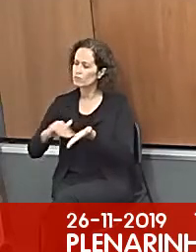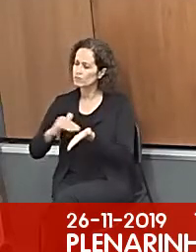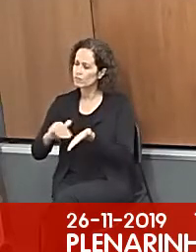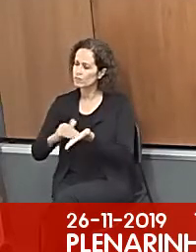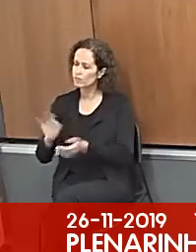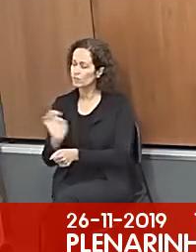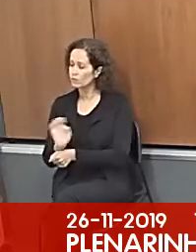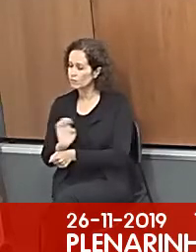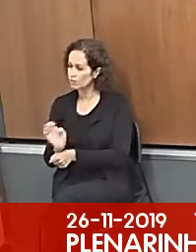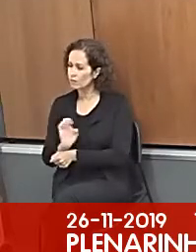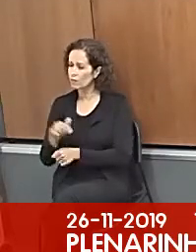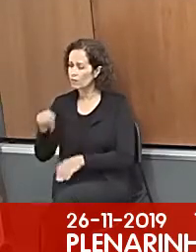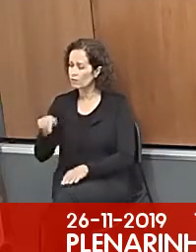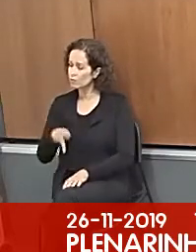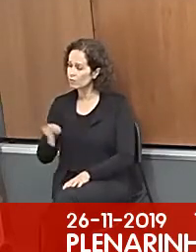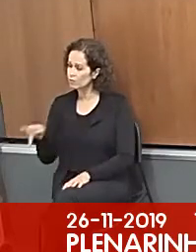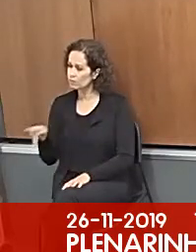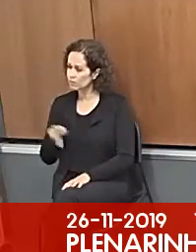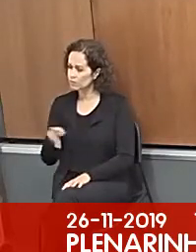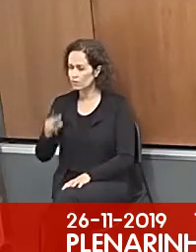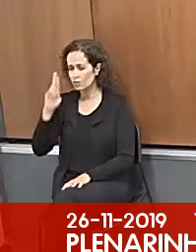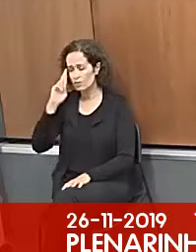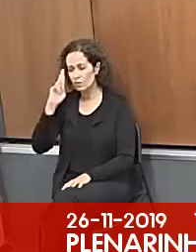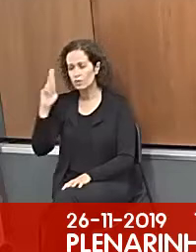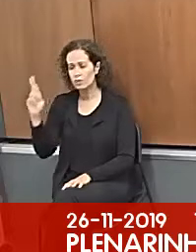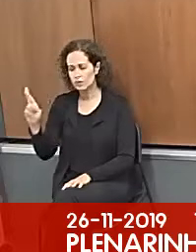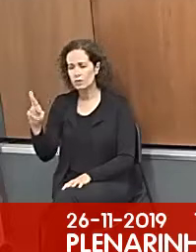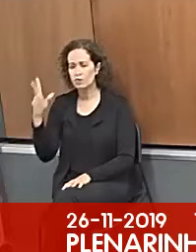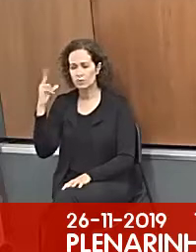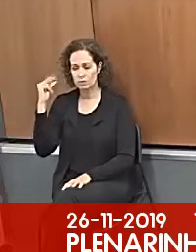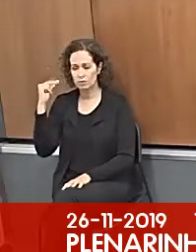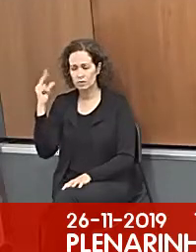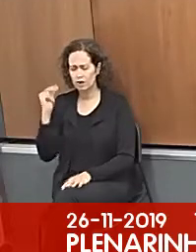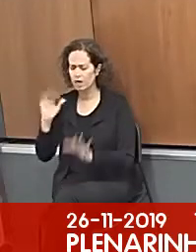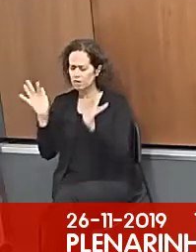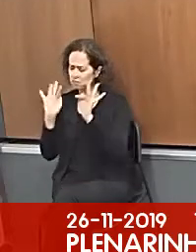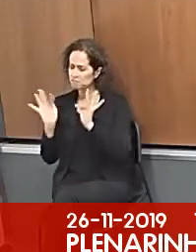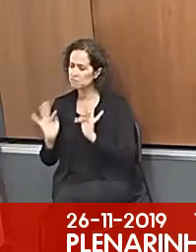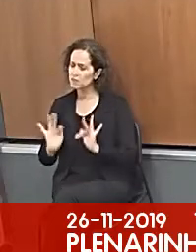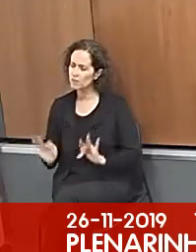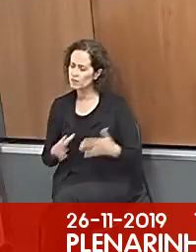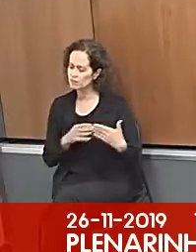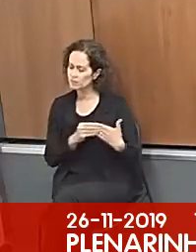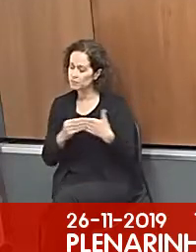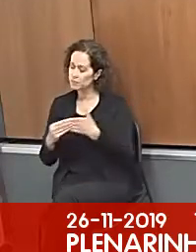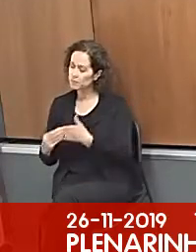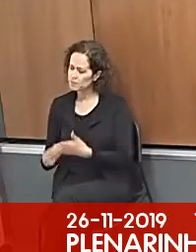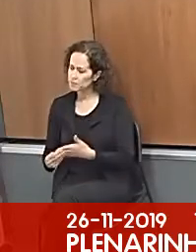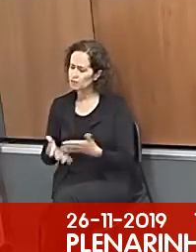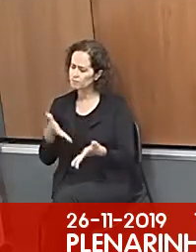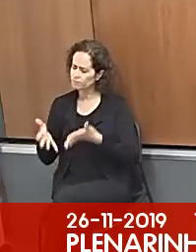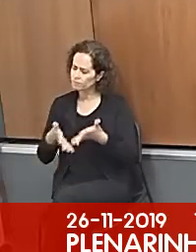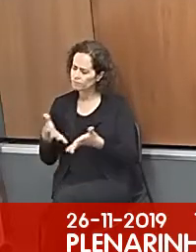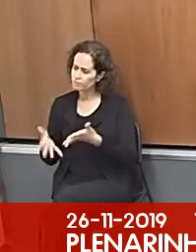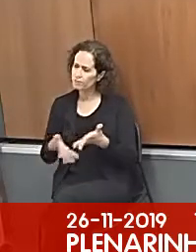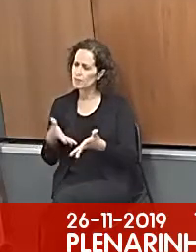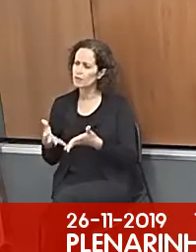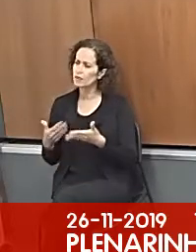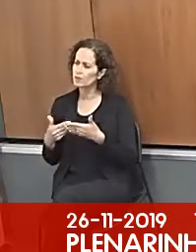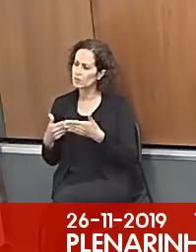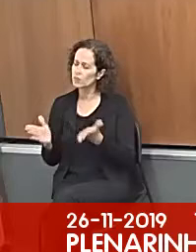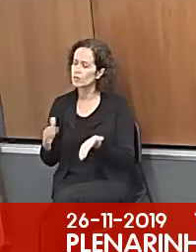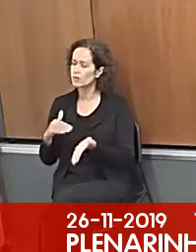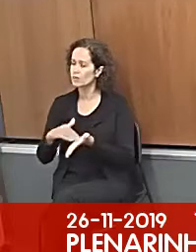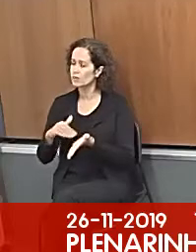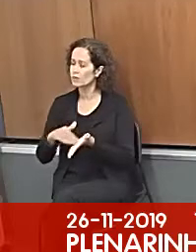Estado. Aqui o professor e diretor da Escola Francisco Salles foi muito feliz ao trazer em sua fala a abertura da Secretaria